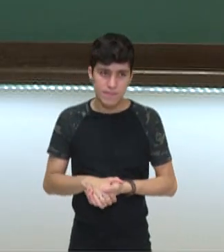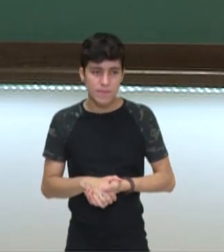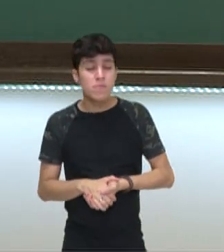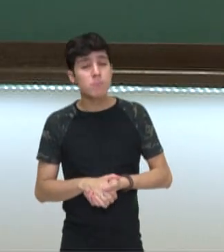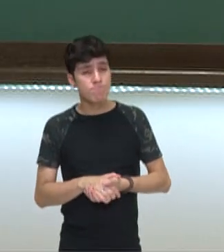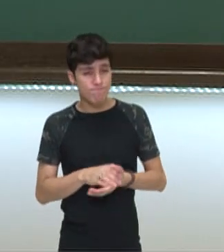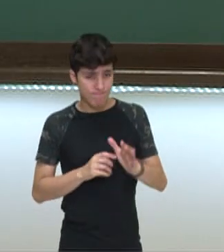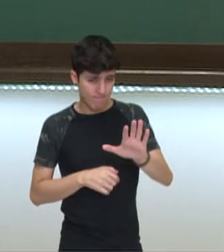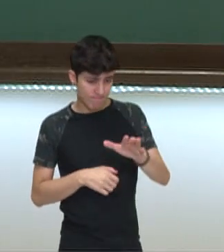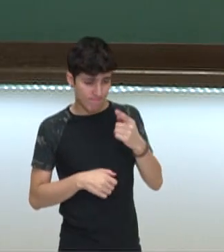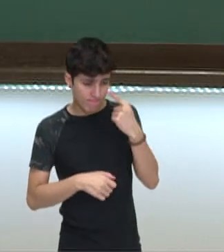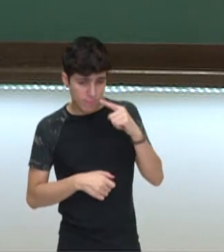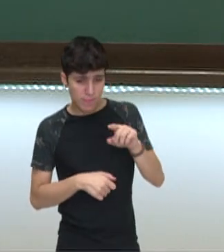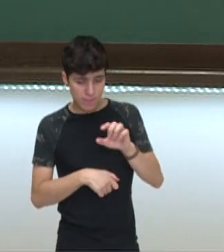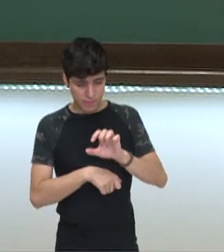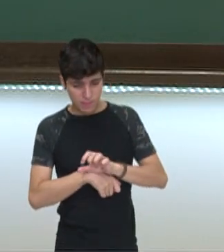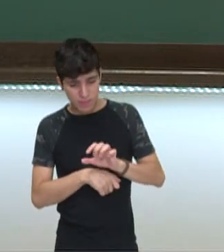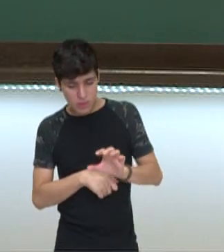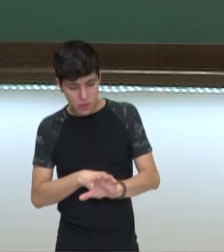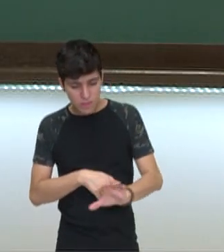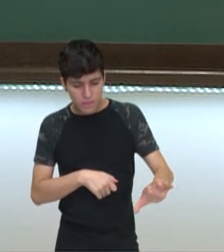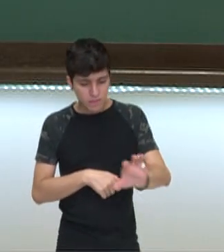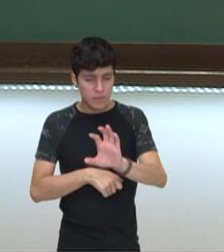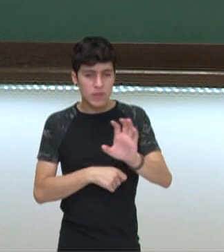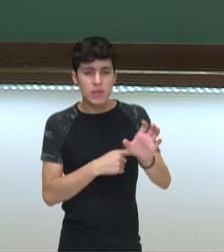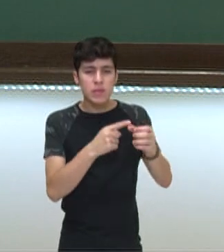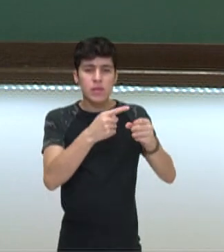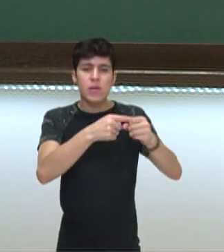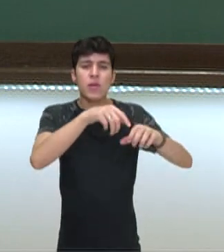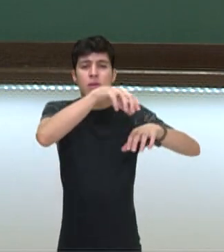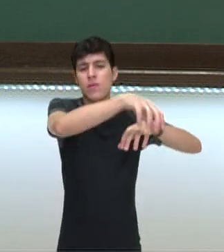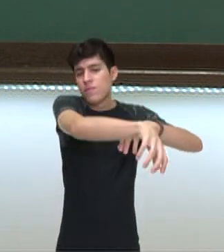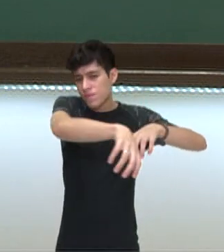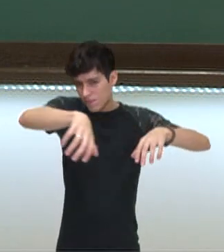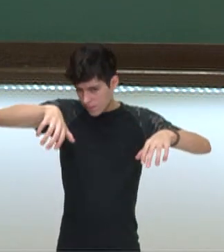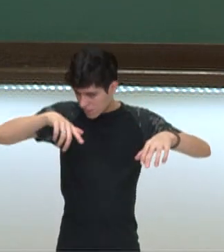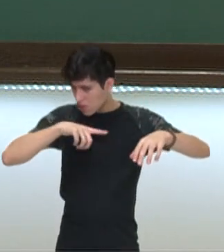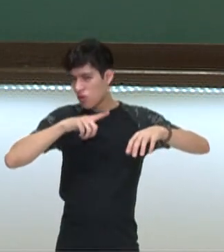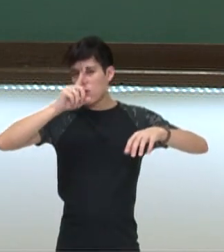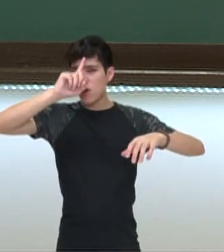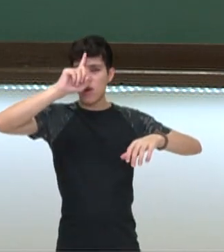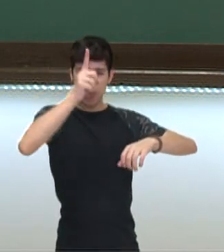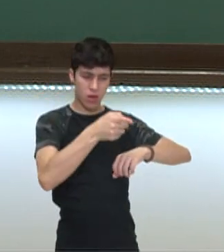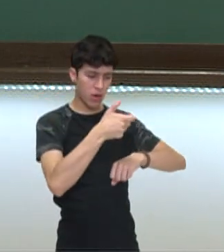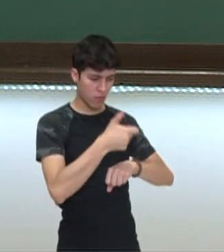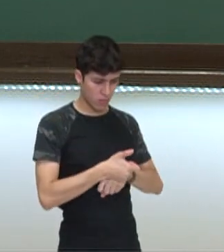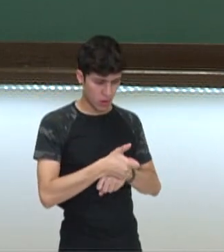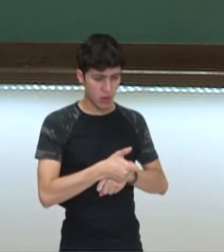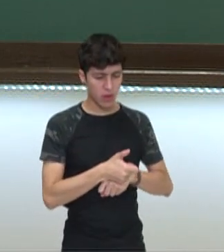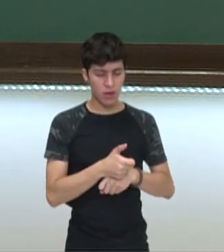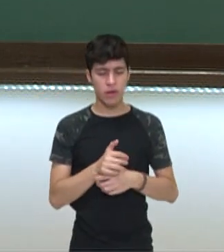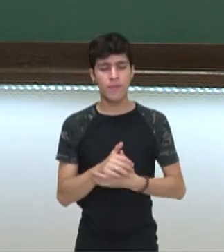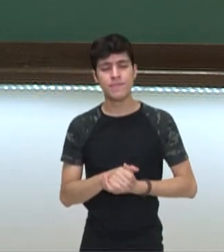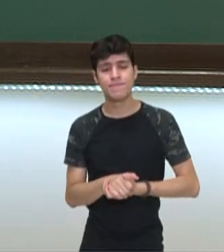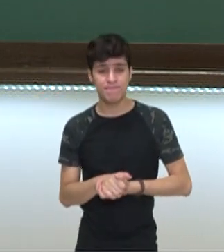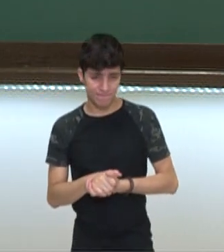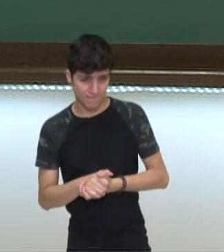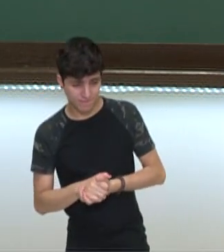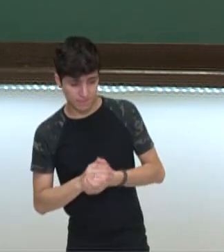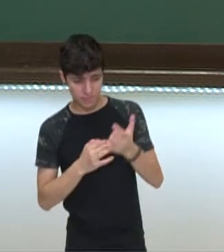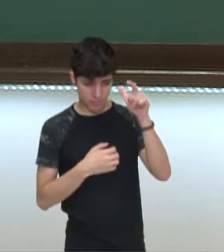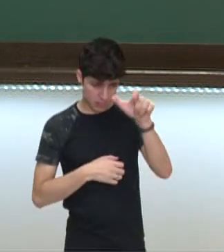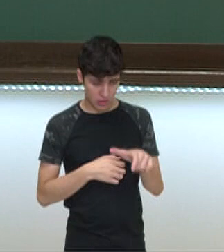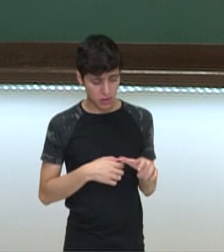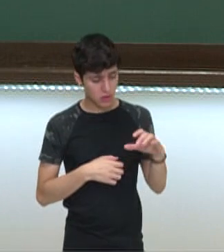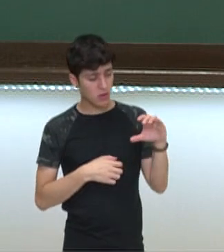várias regiões de um estado, você tinha os coronéis locais, que exerciam, então, muita autoridade sobre o governo. Esses